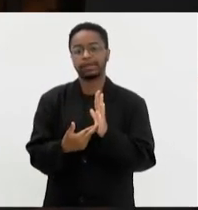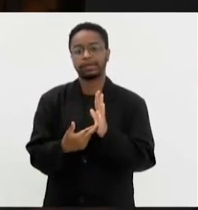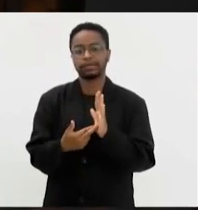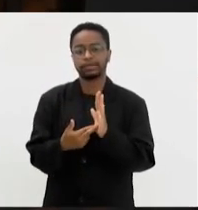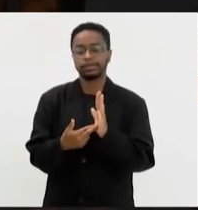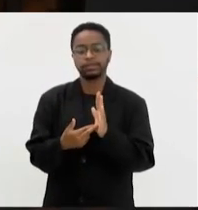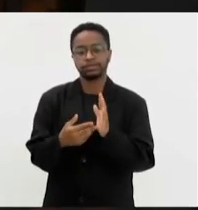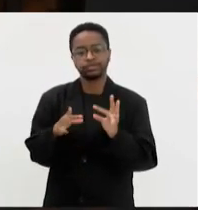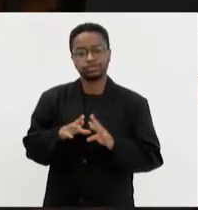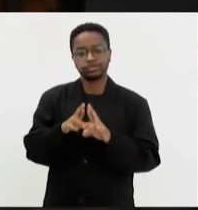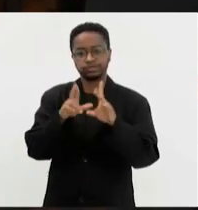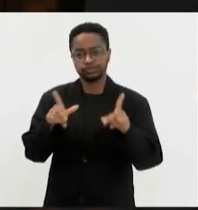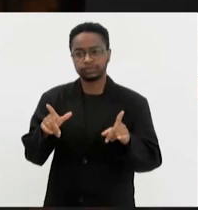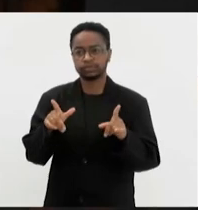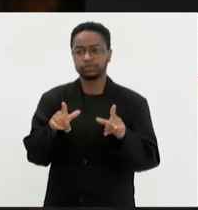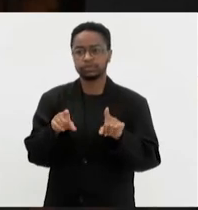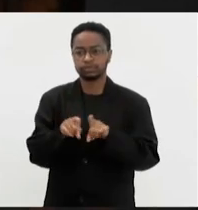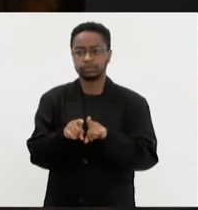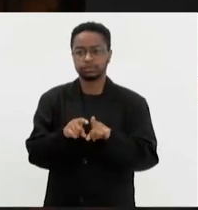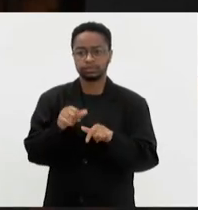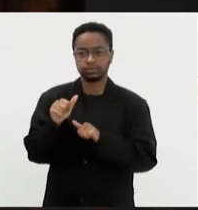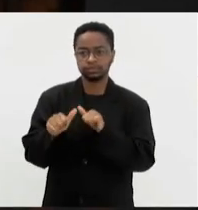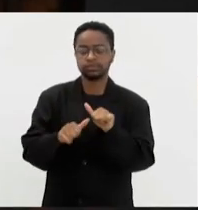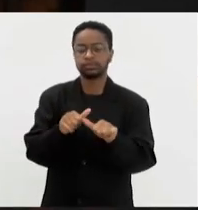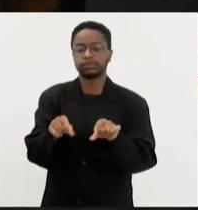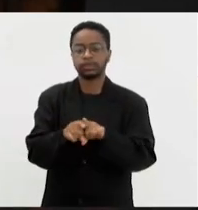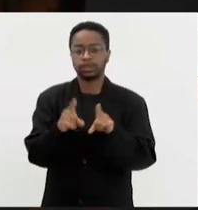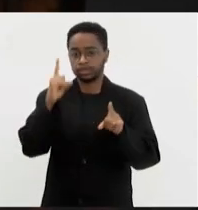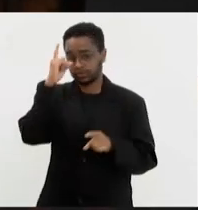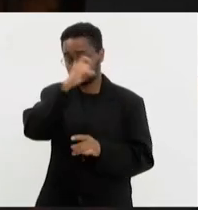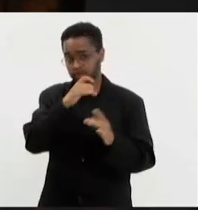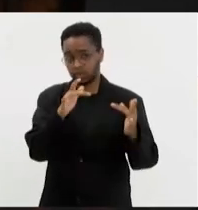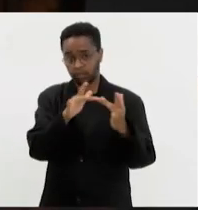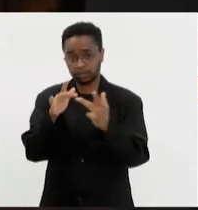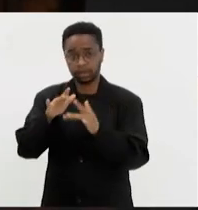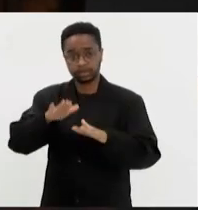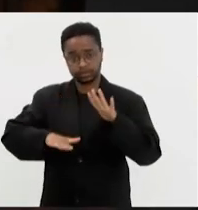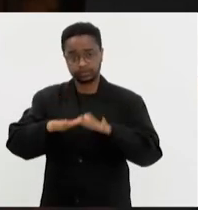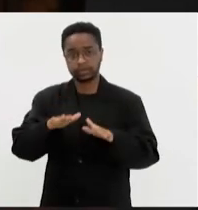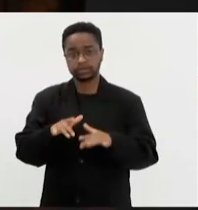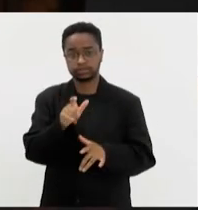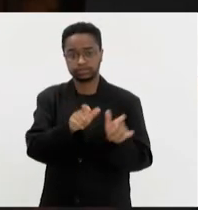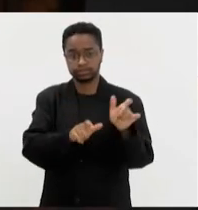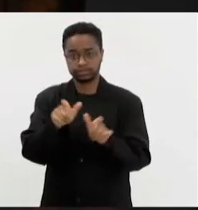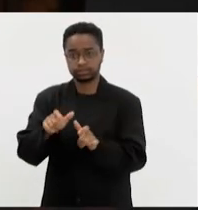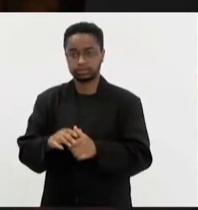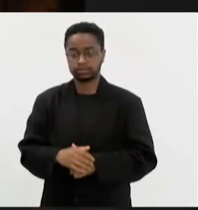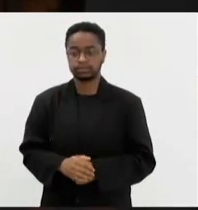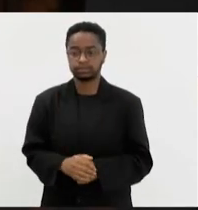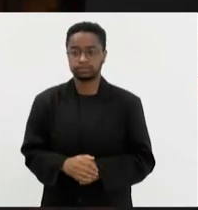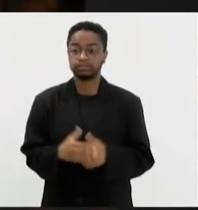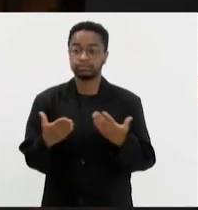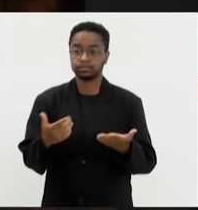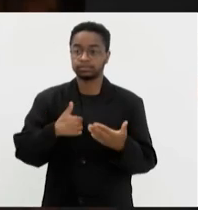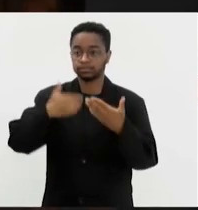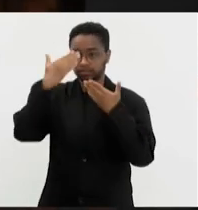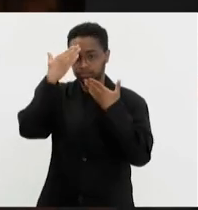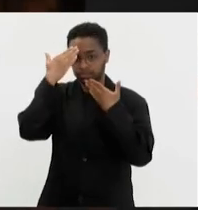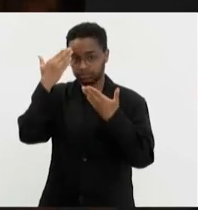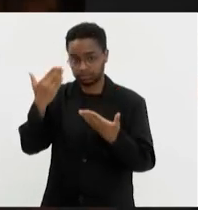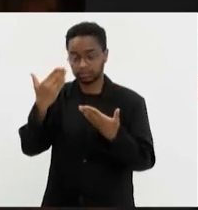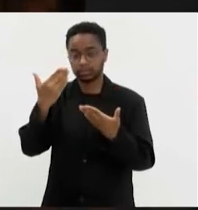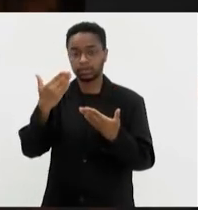adas alteradas a todo tempo e de difícil acesso algumas vezes para algumas pessoas então eu agradeço a vossa excelência pela